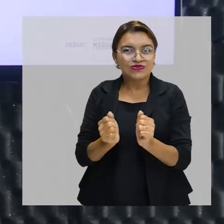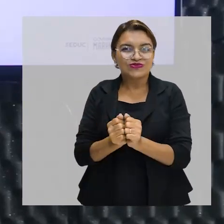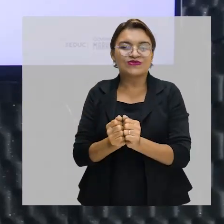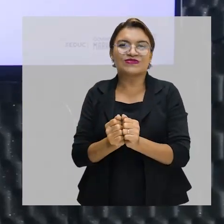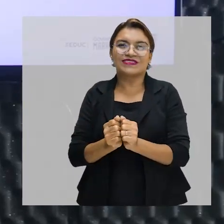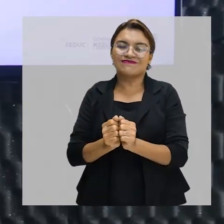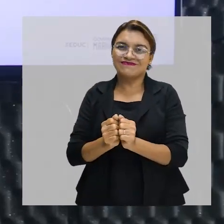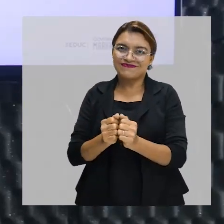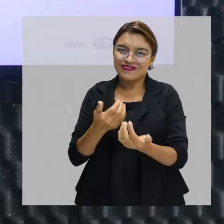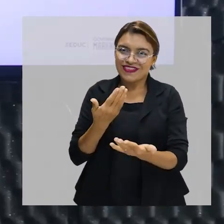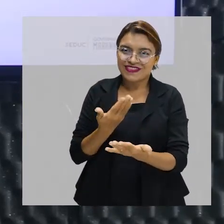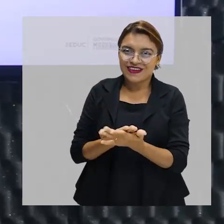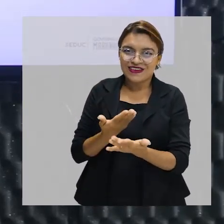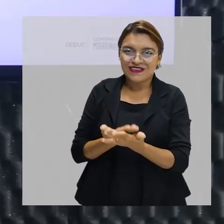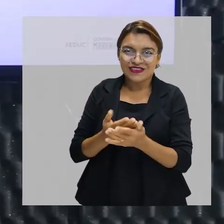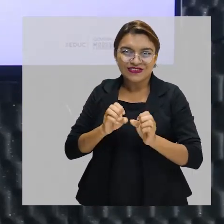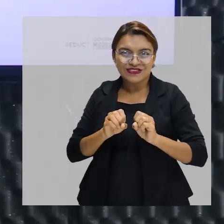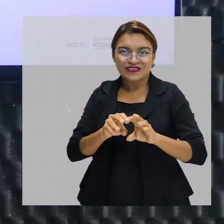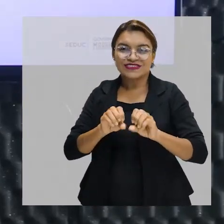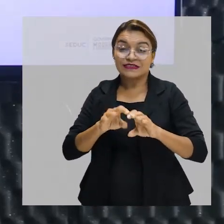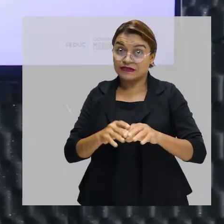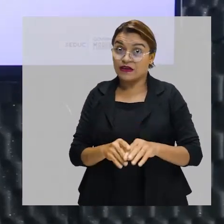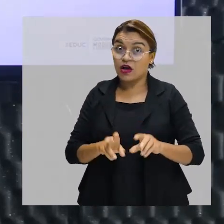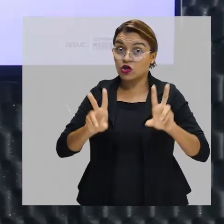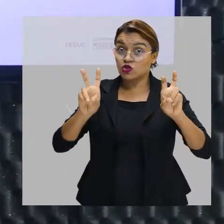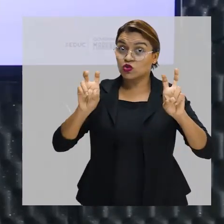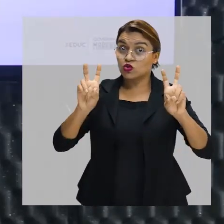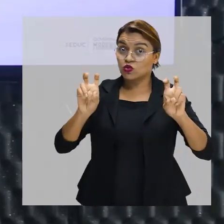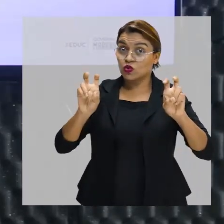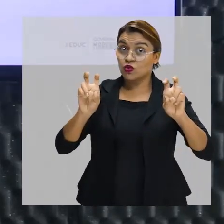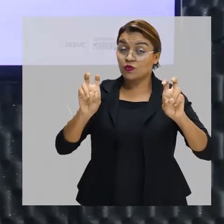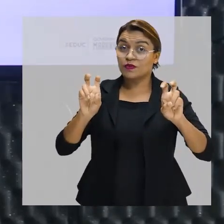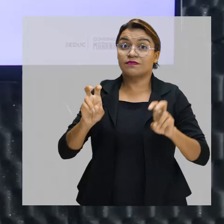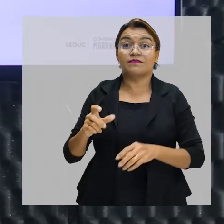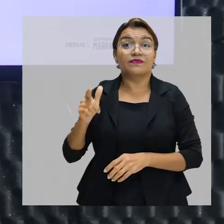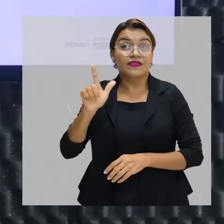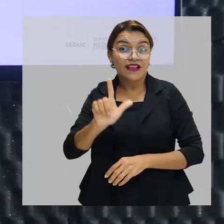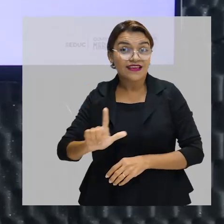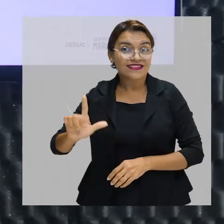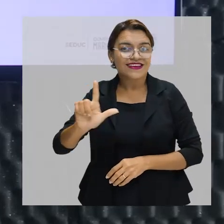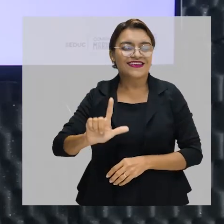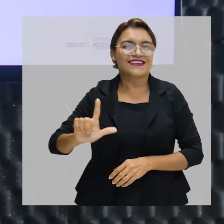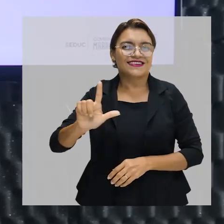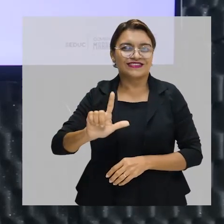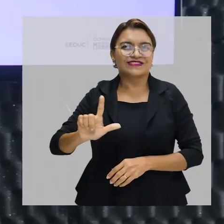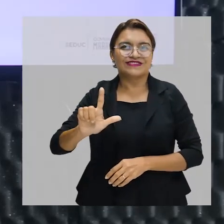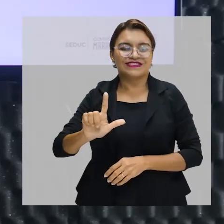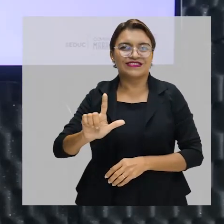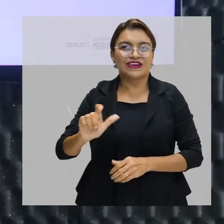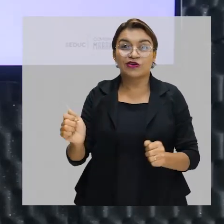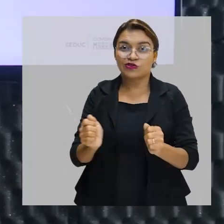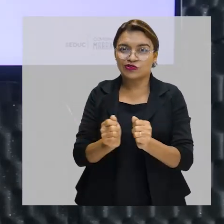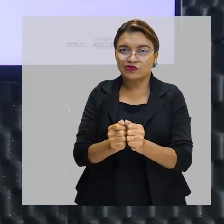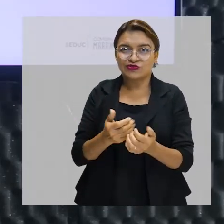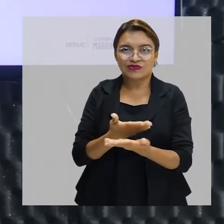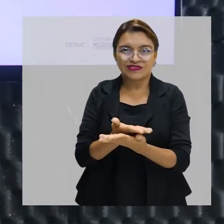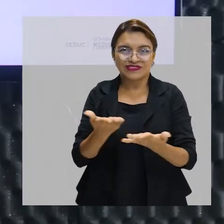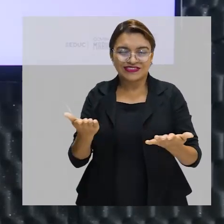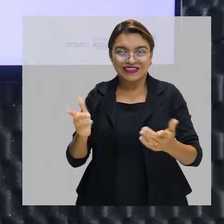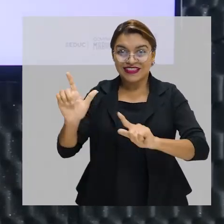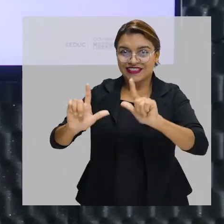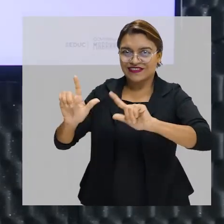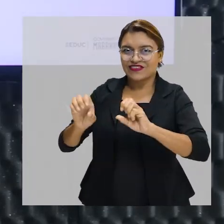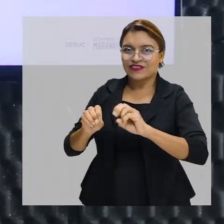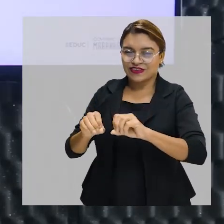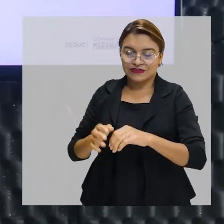trabalho, falar de língua portuguesa, mas hoje a aula é de literatura, aqui na TV Educação. Um